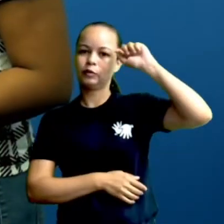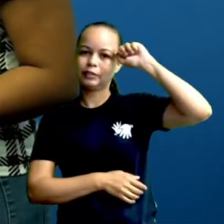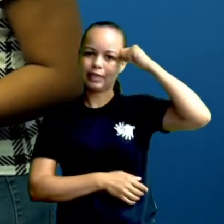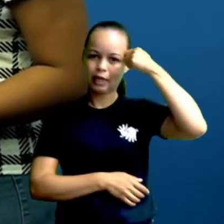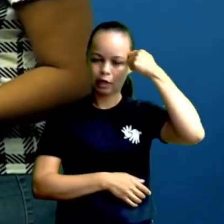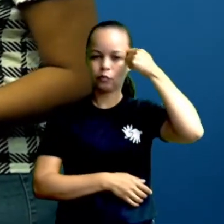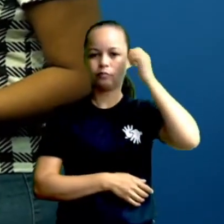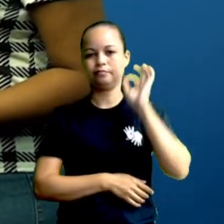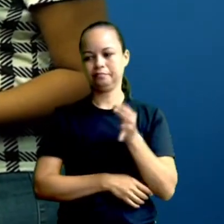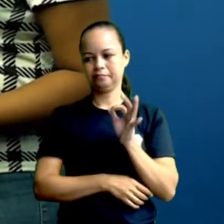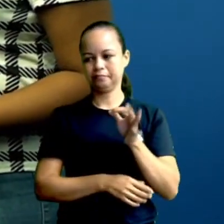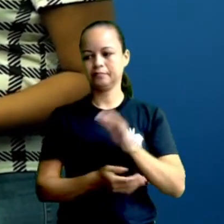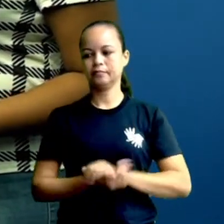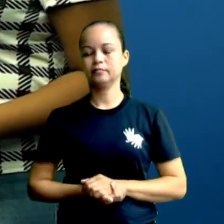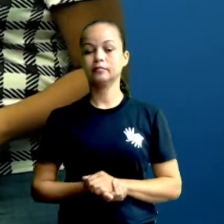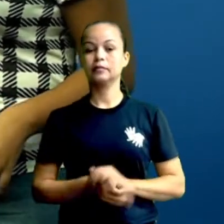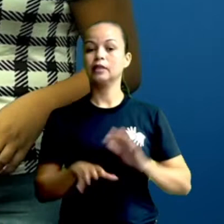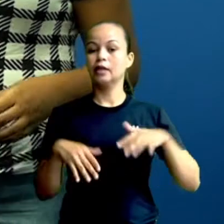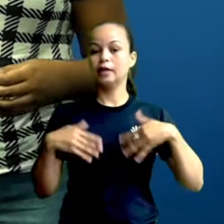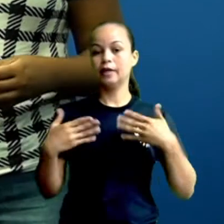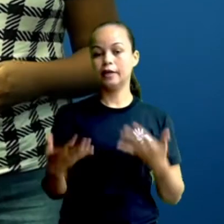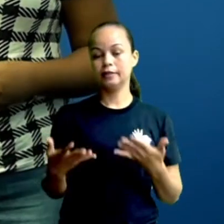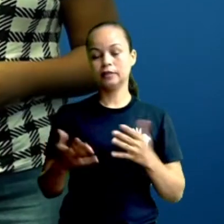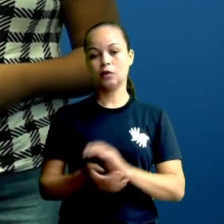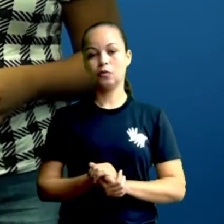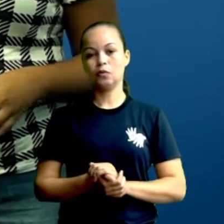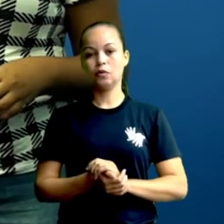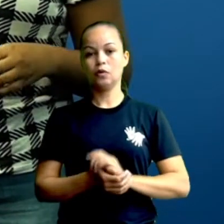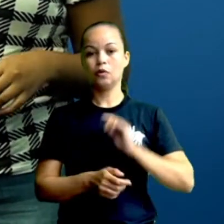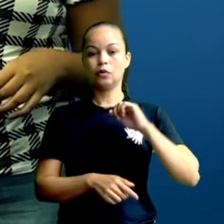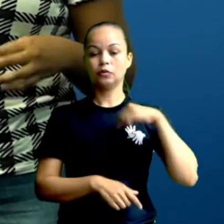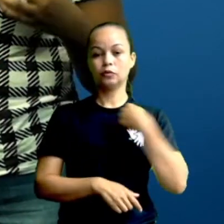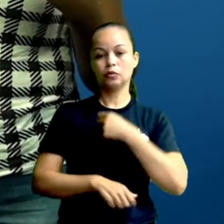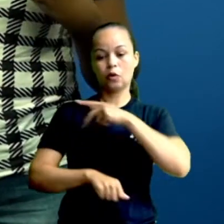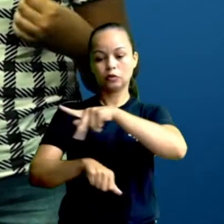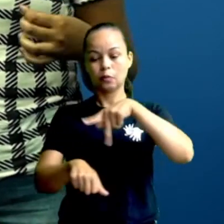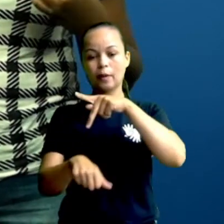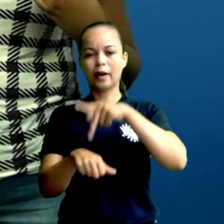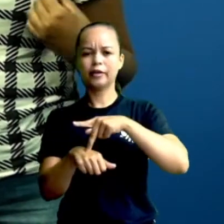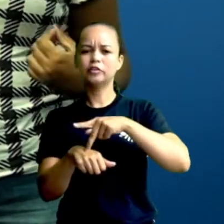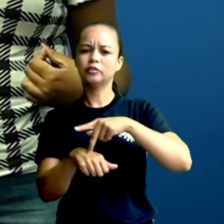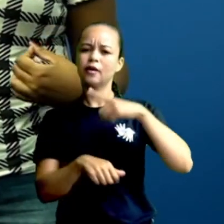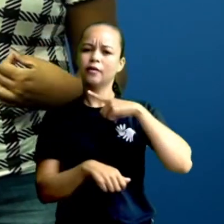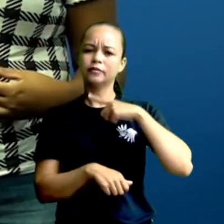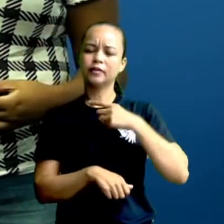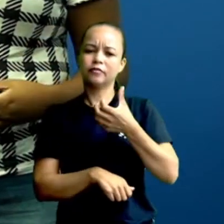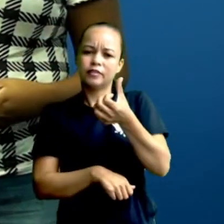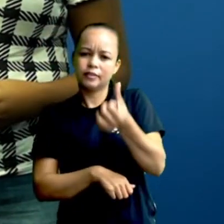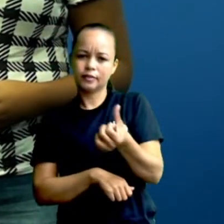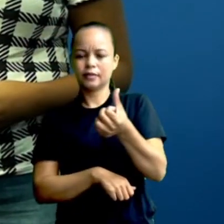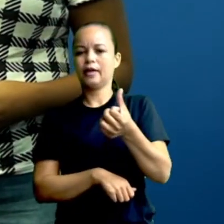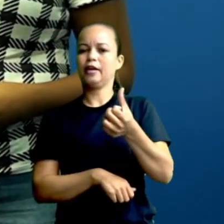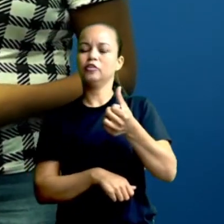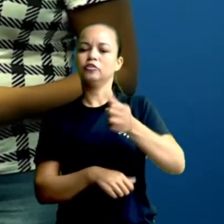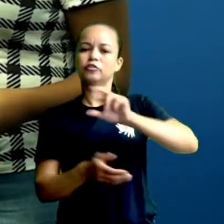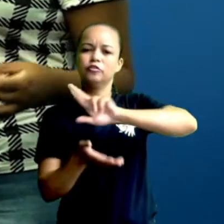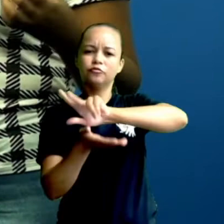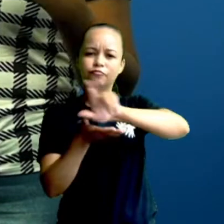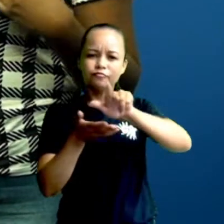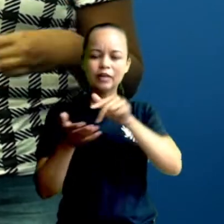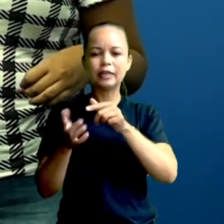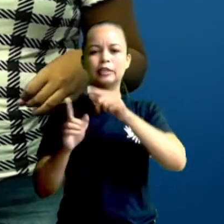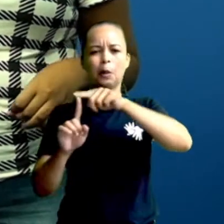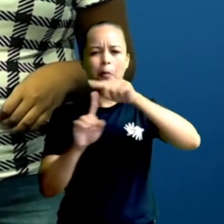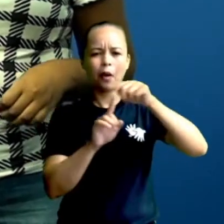tá certo? Então, no nosso país já existiram 6 diferentes tipos de república,